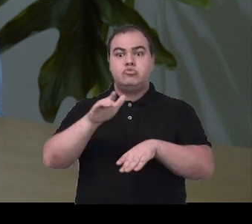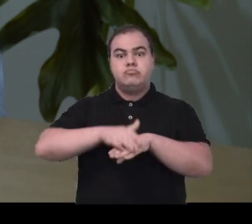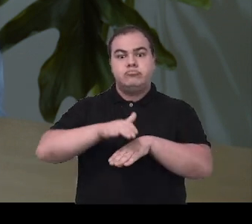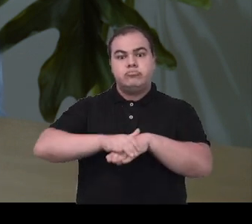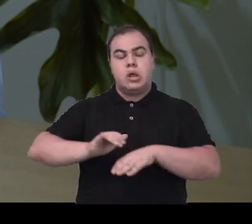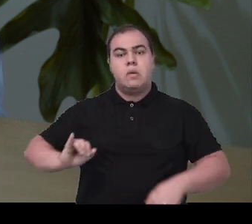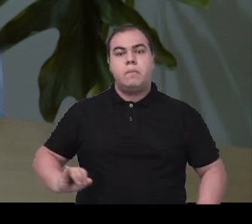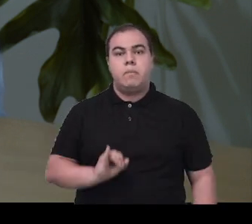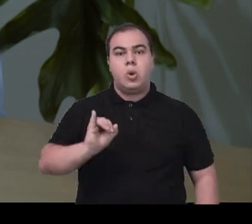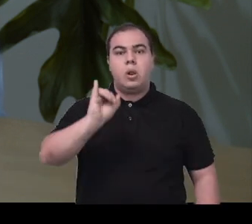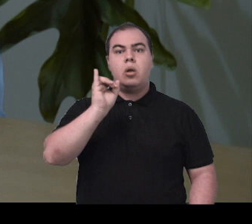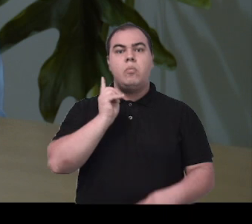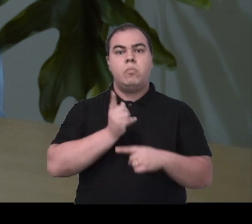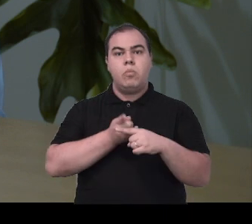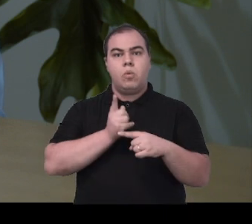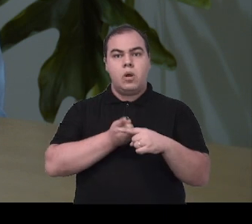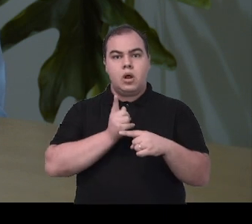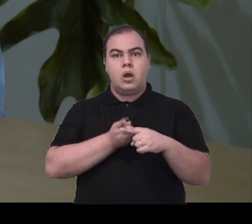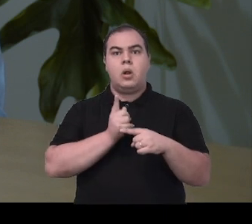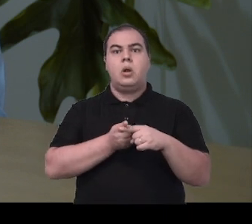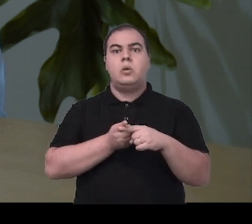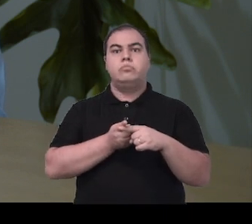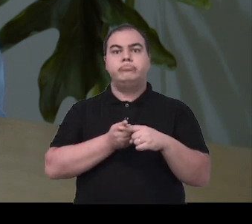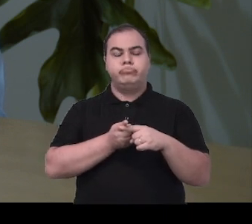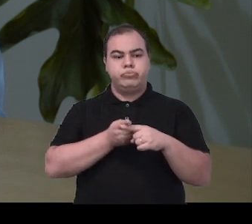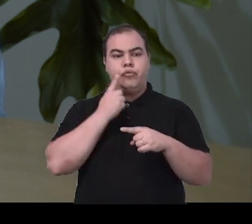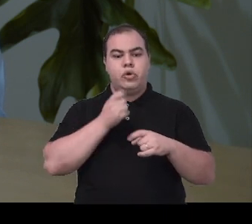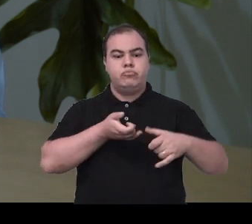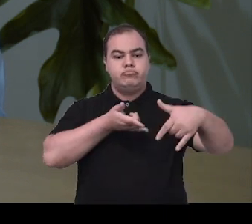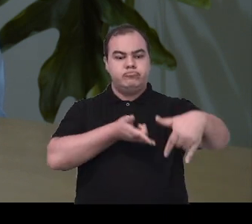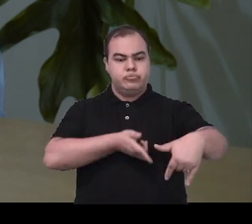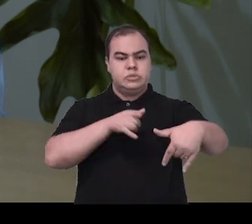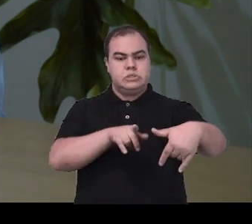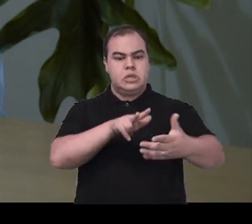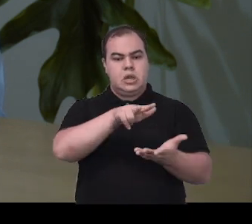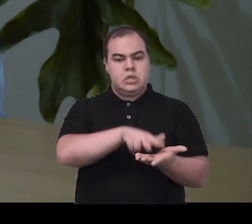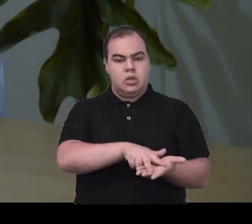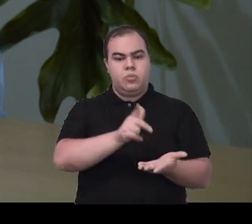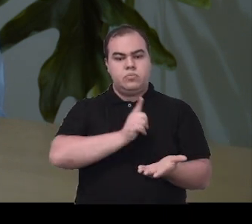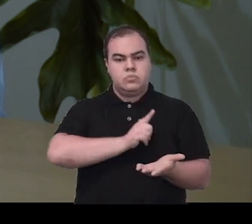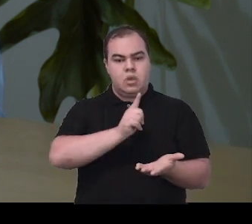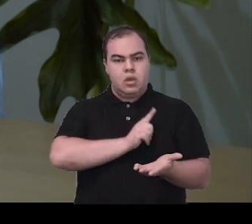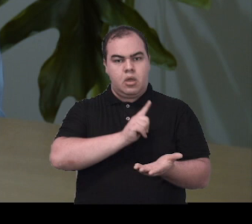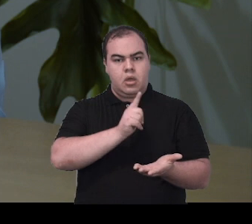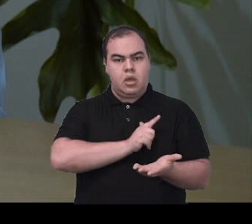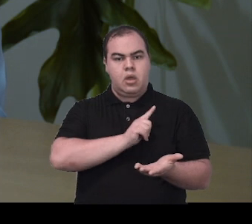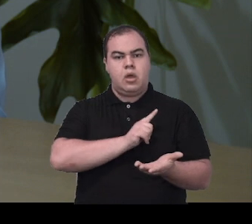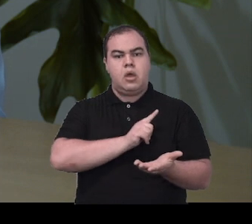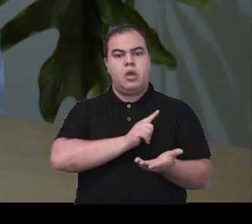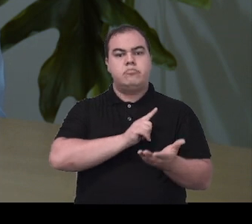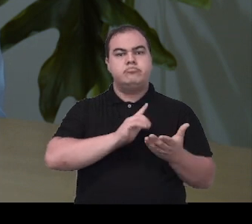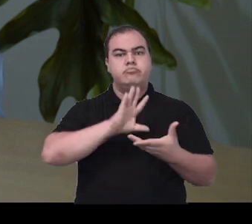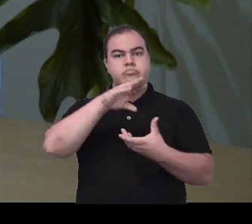foi um ponto muito importante, porque com o leito de internação no Centro de Atenção Psicossocial, você